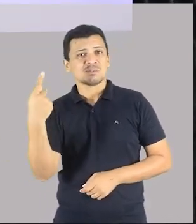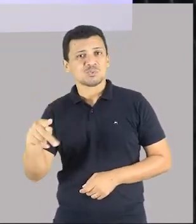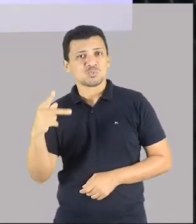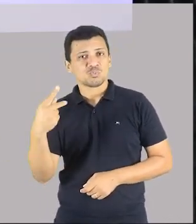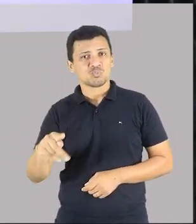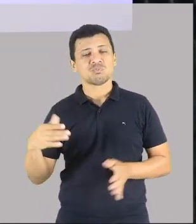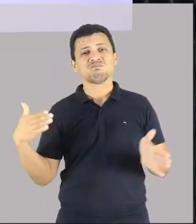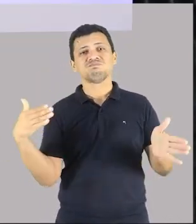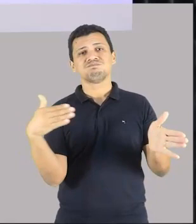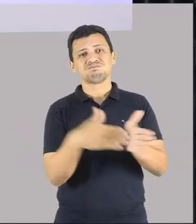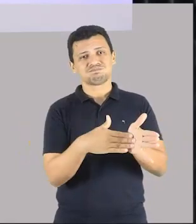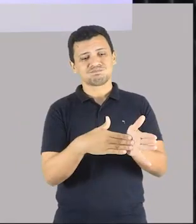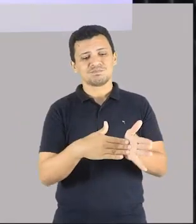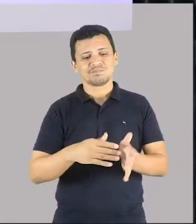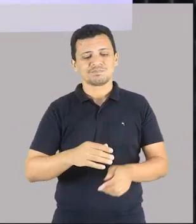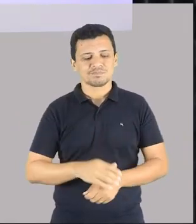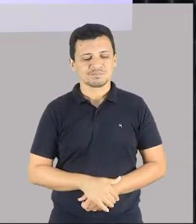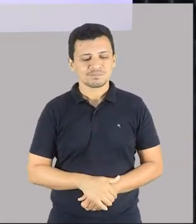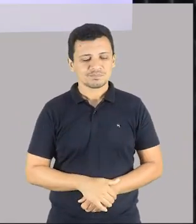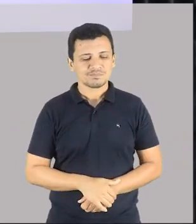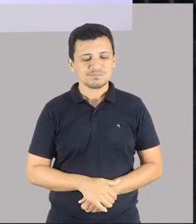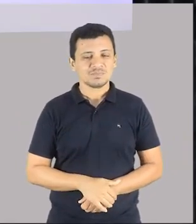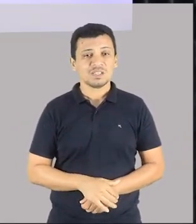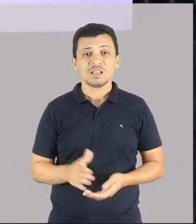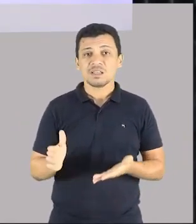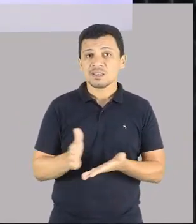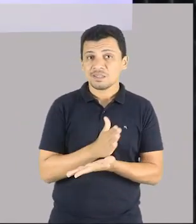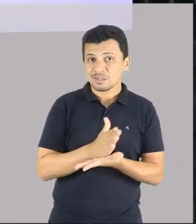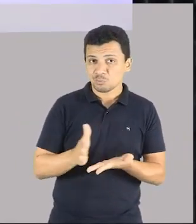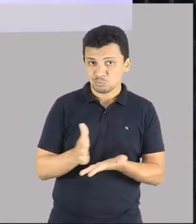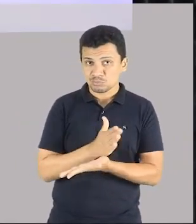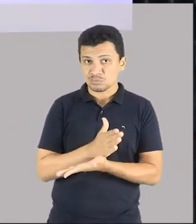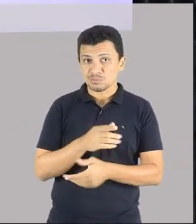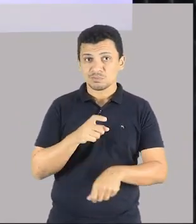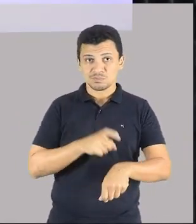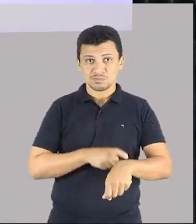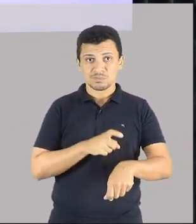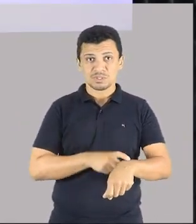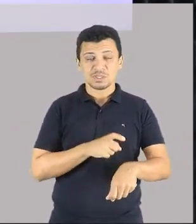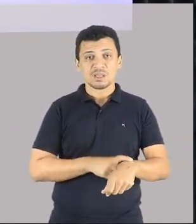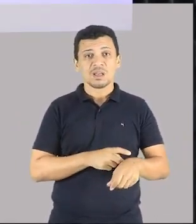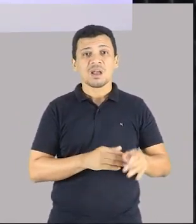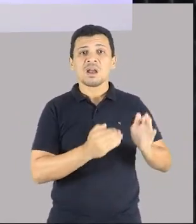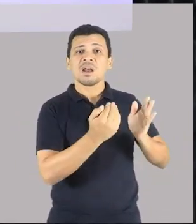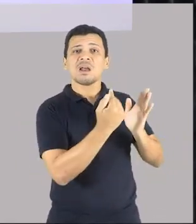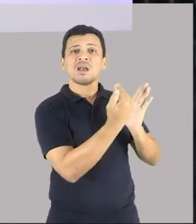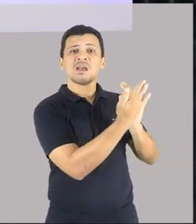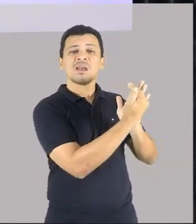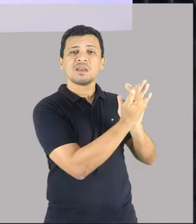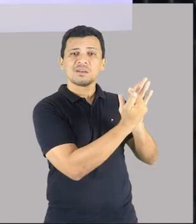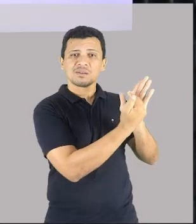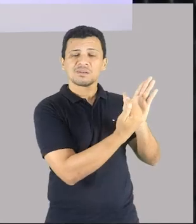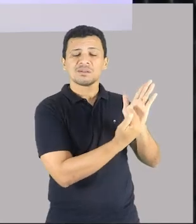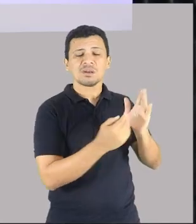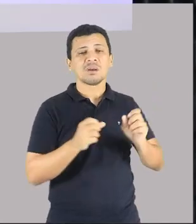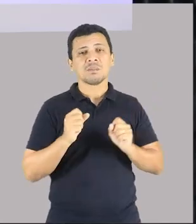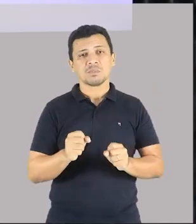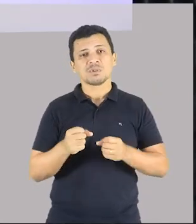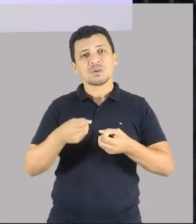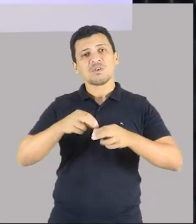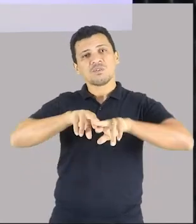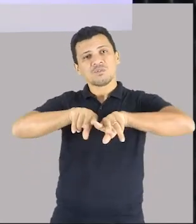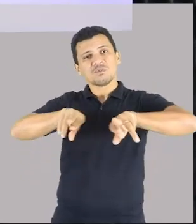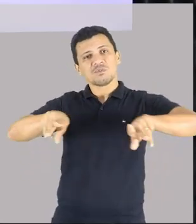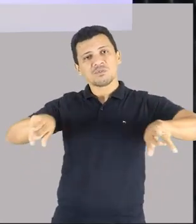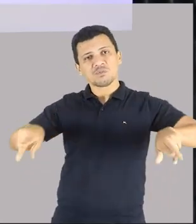por essência, limitada. Em determinados momentos, esse regramento pode atingir os vários aspectos de